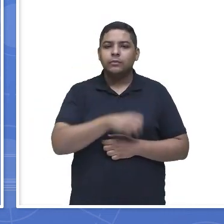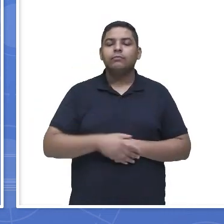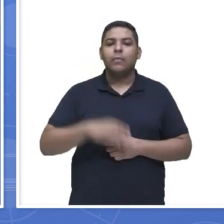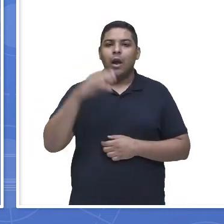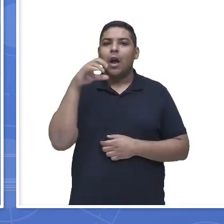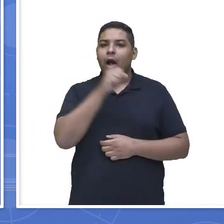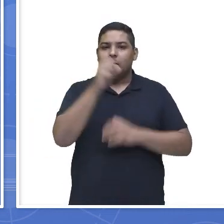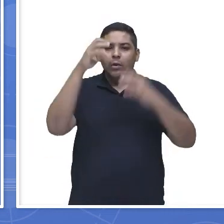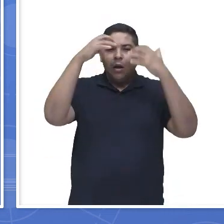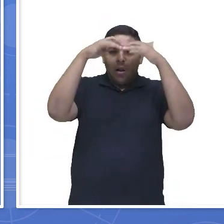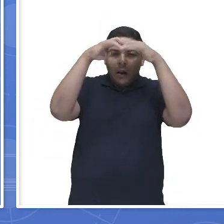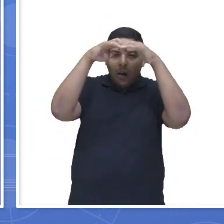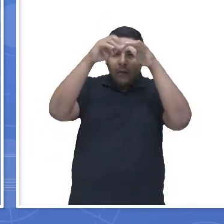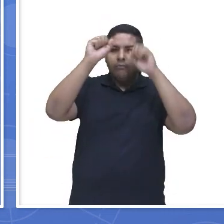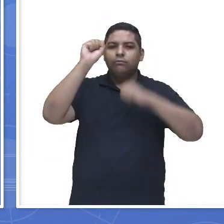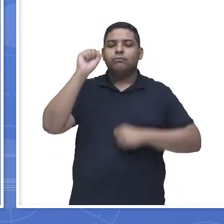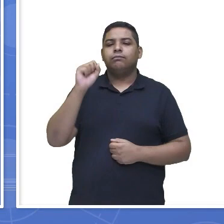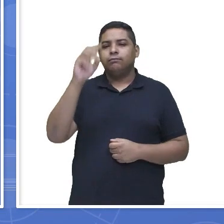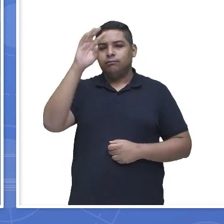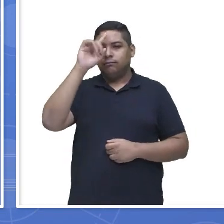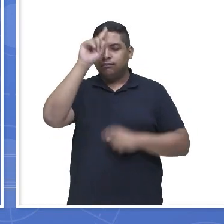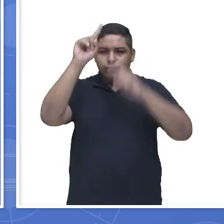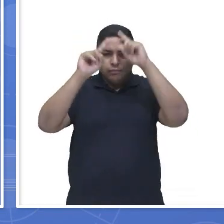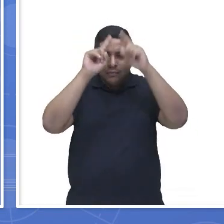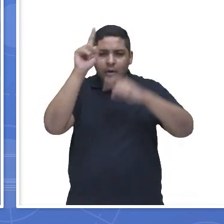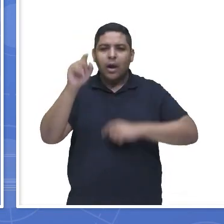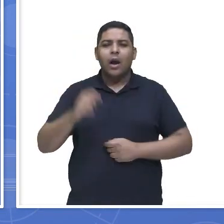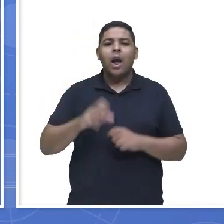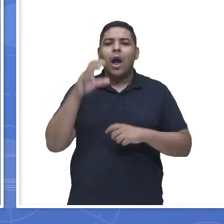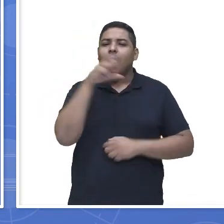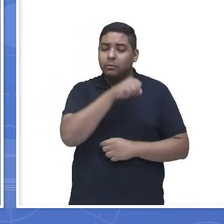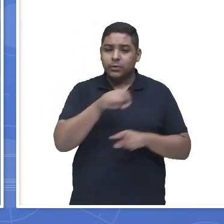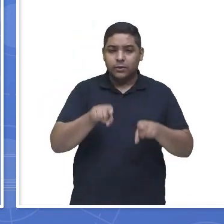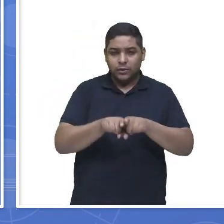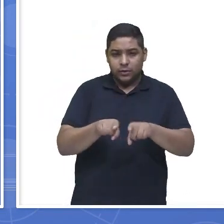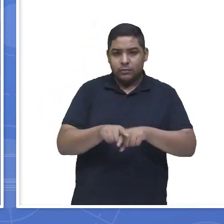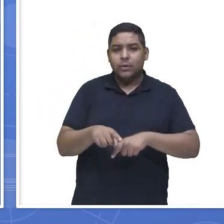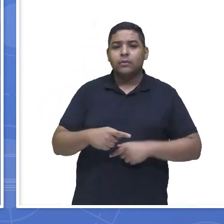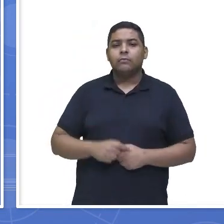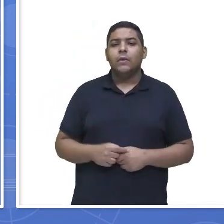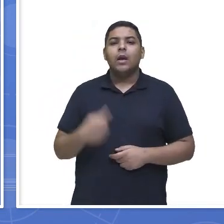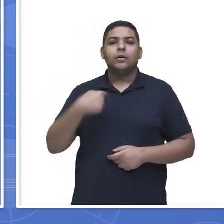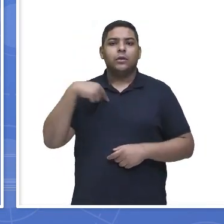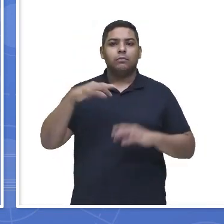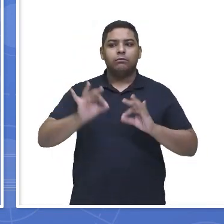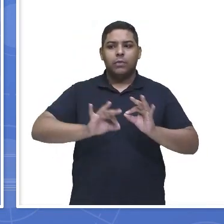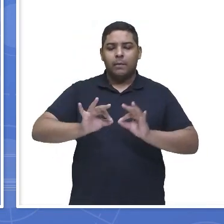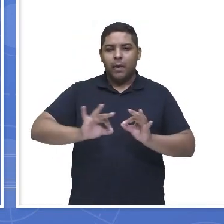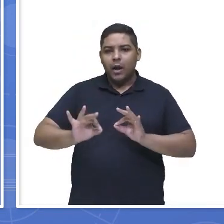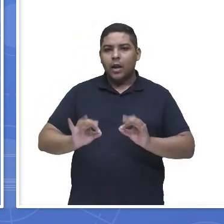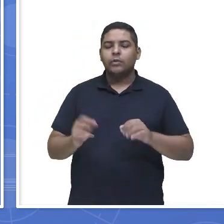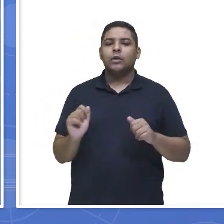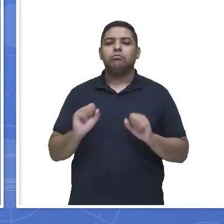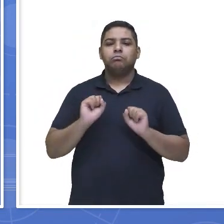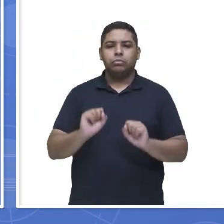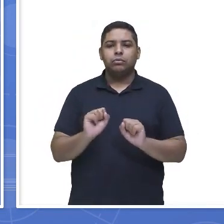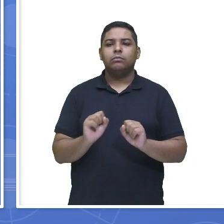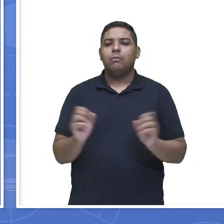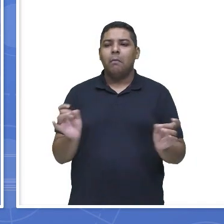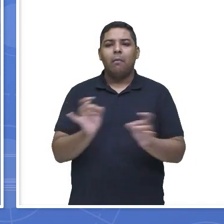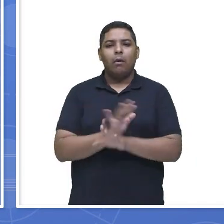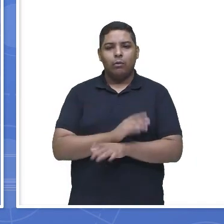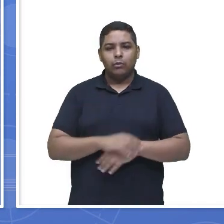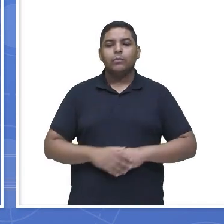sociedade, o pensamento é muito rápido, as informações são muito rápidas e nós temos que estar extremamente preparados para isso daí, porque senão a gente vai